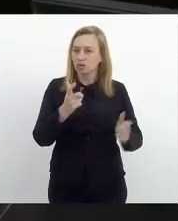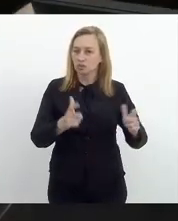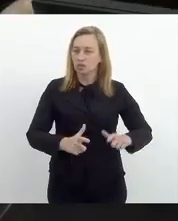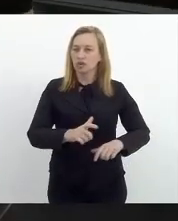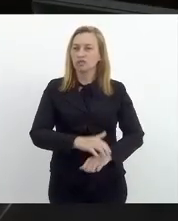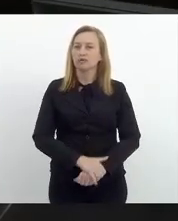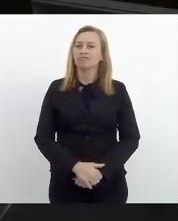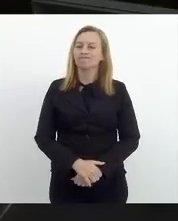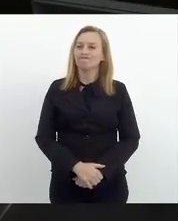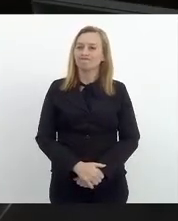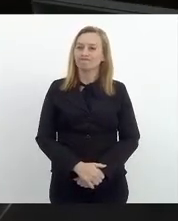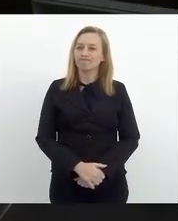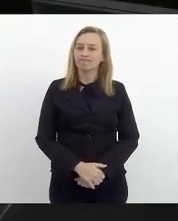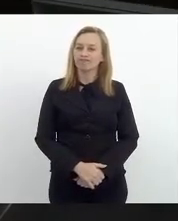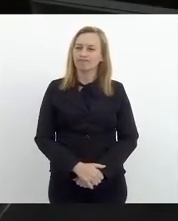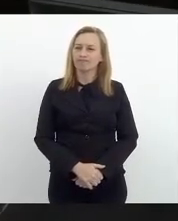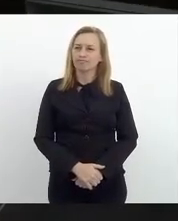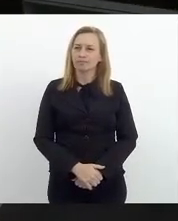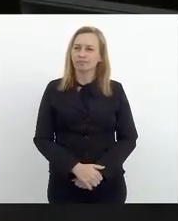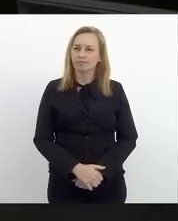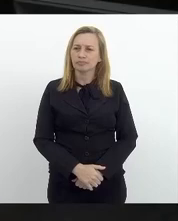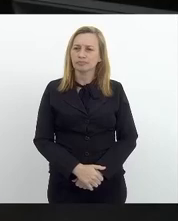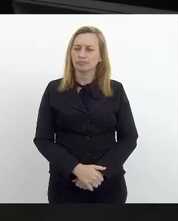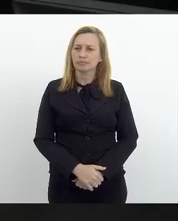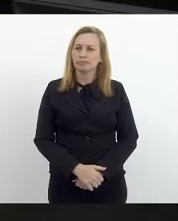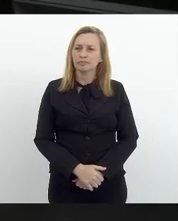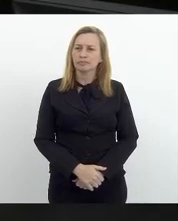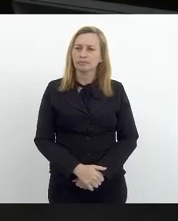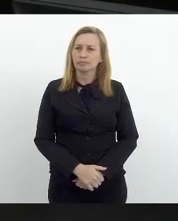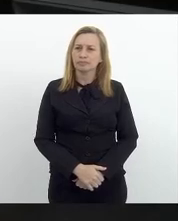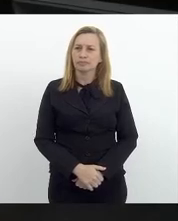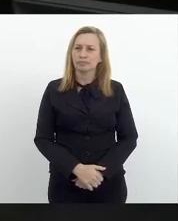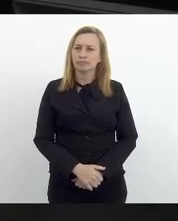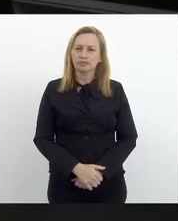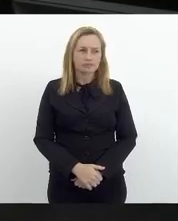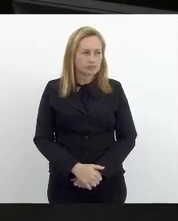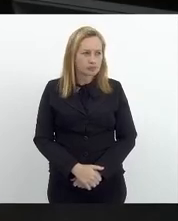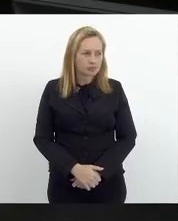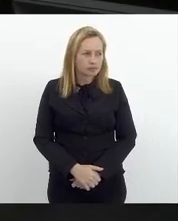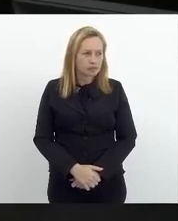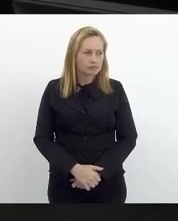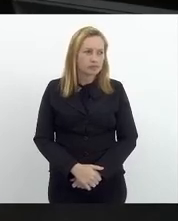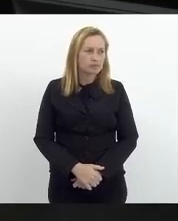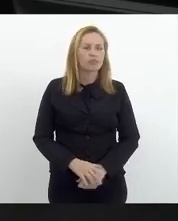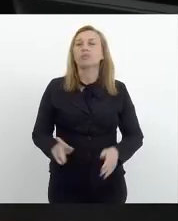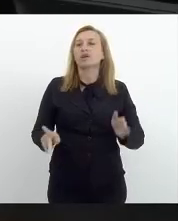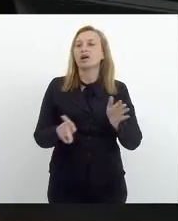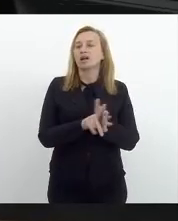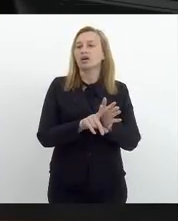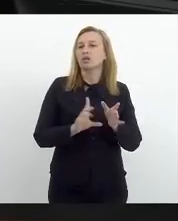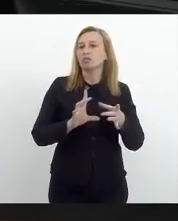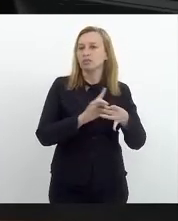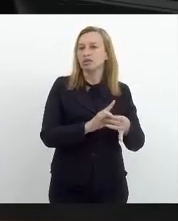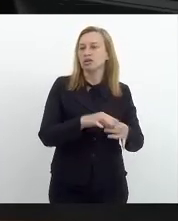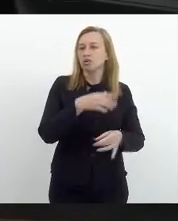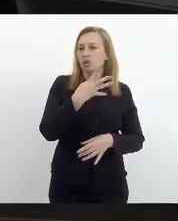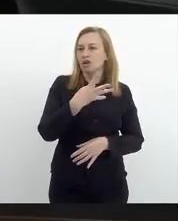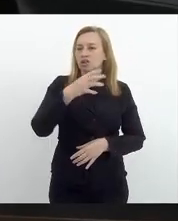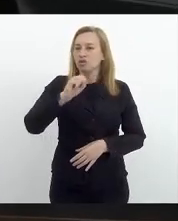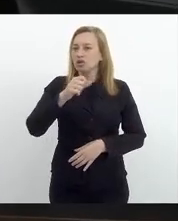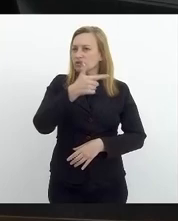é inegável é que na questão da lei complementar 48 de